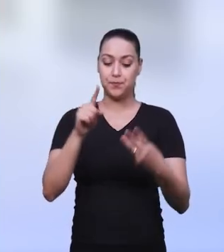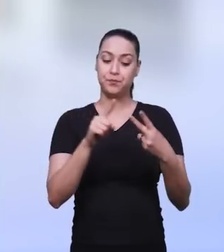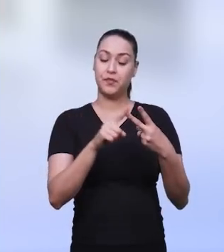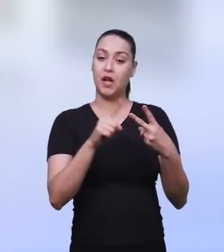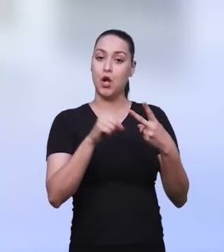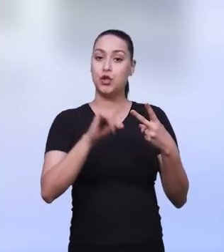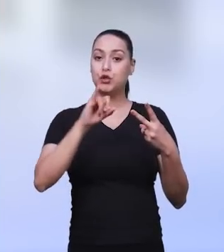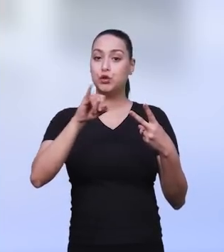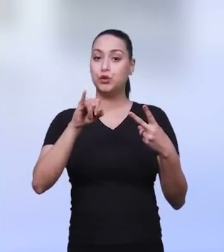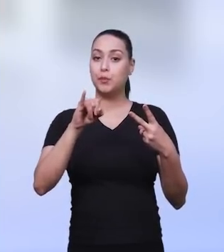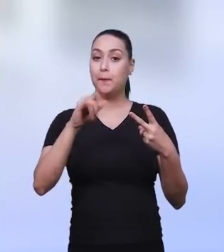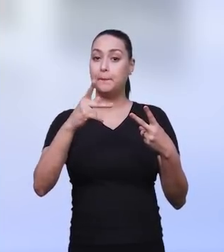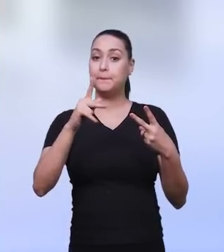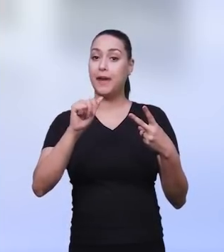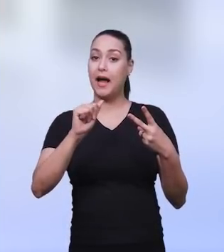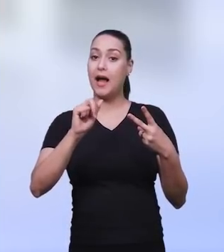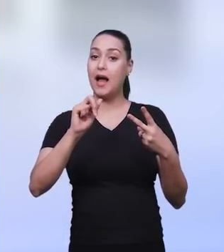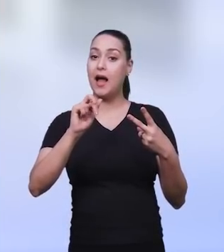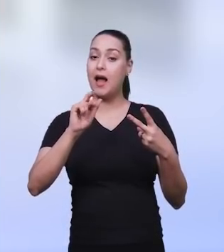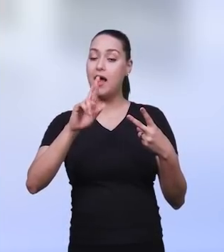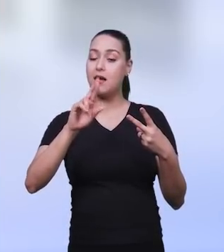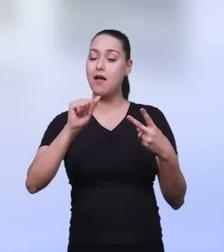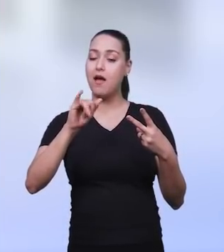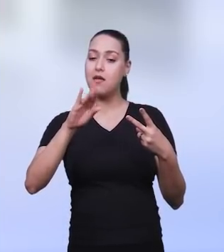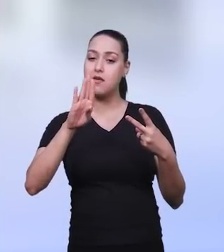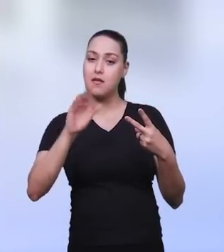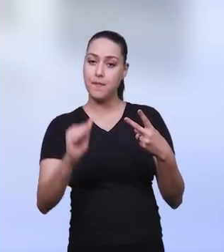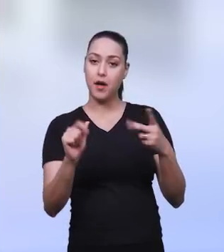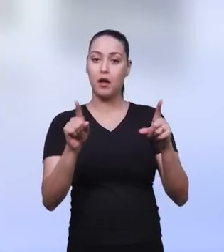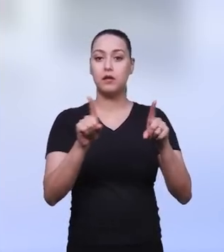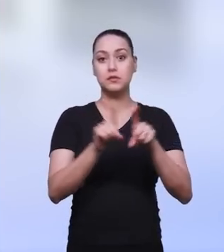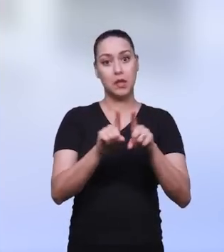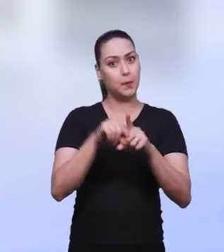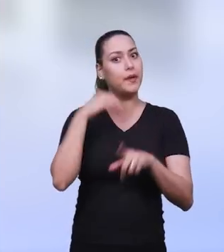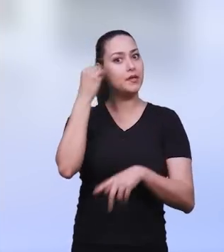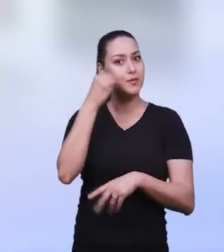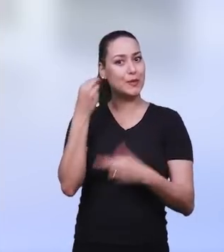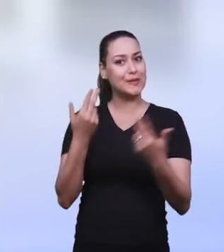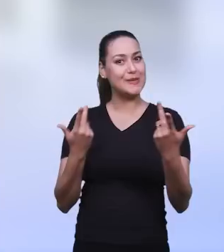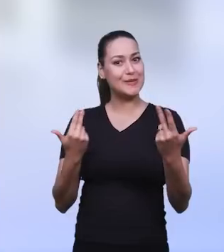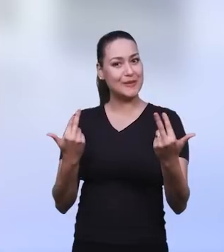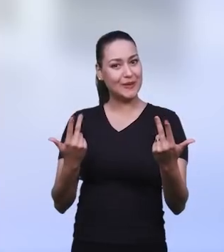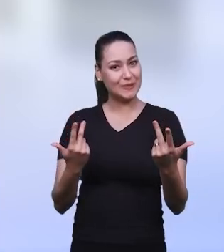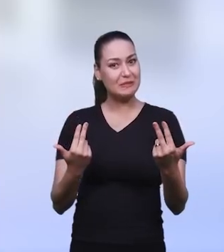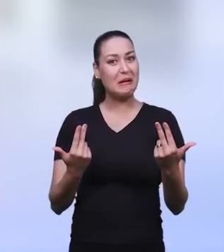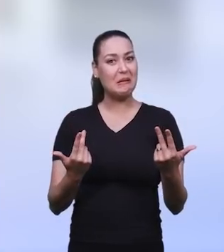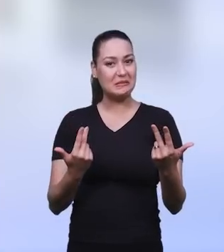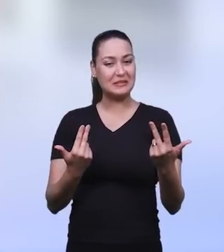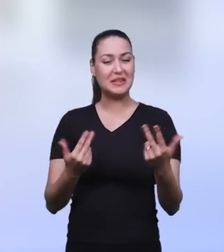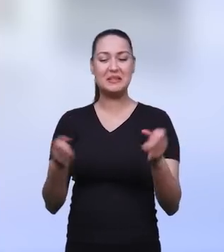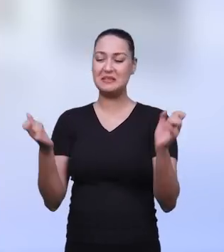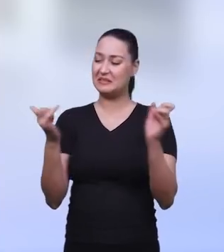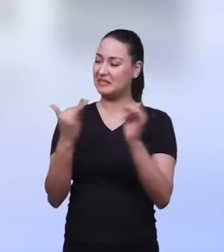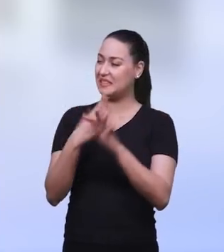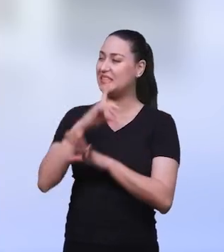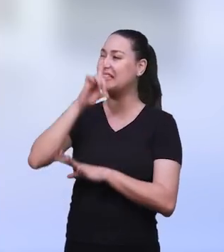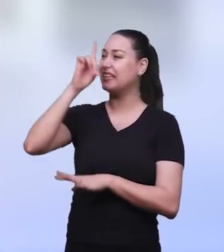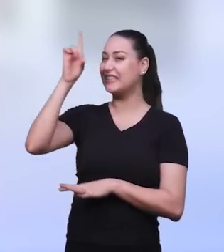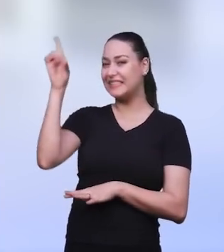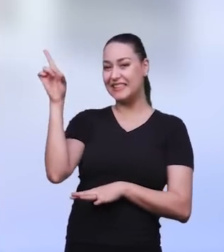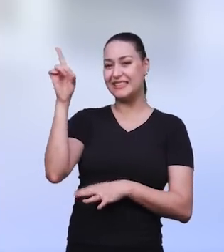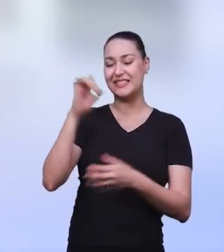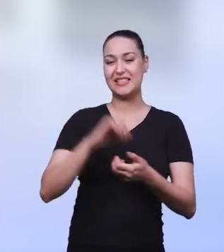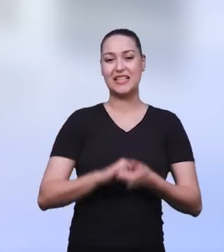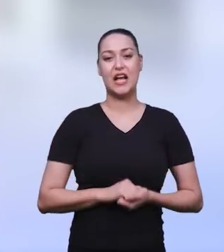Norte, ligado à coordenação da Paraíba, os irmãos viveram essa mesma experiência, também no formato híbrido, bendito seja